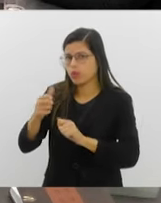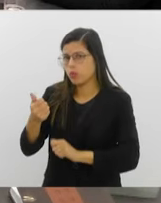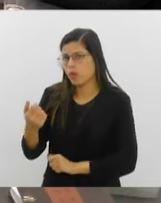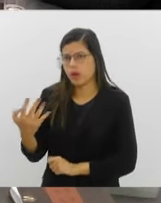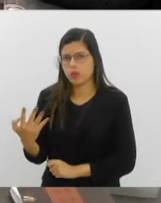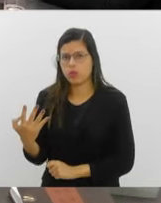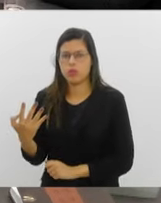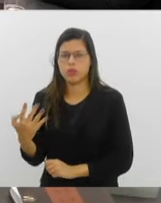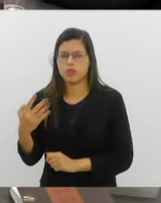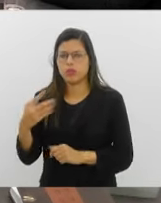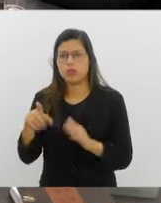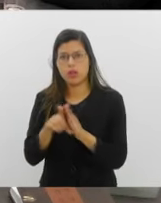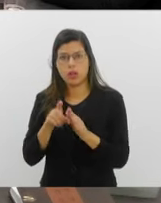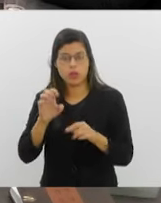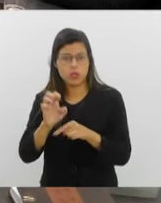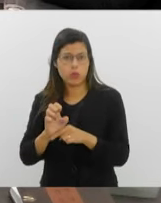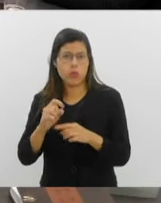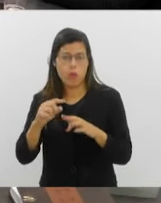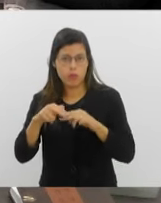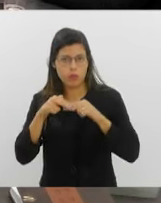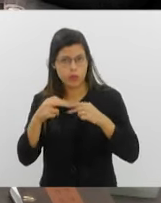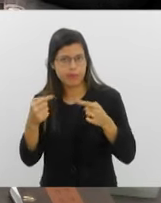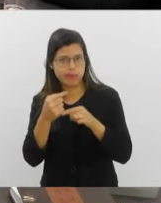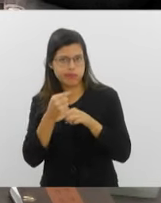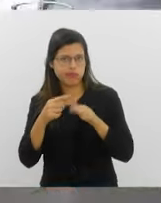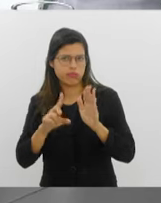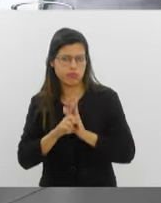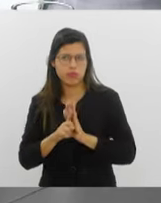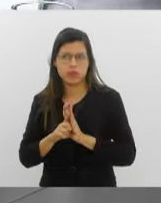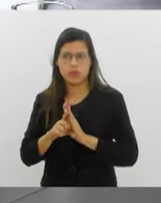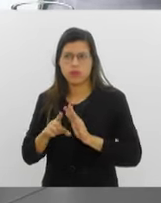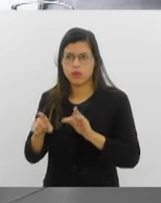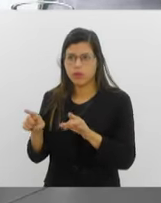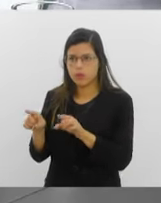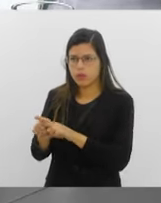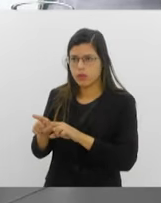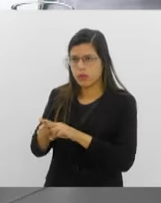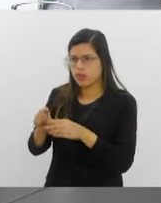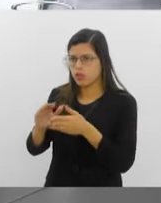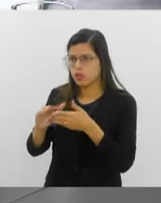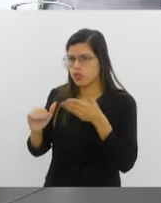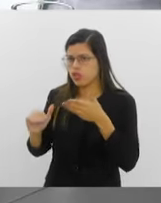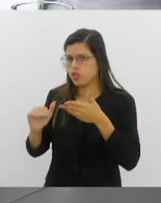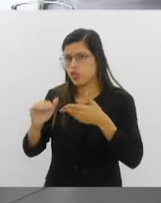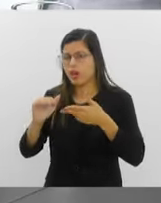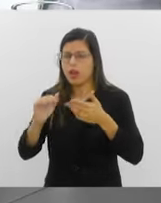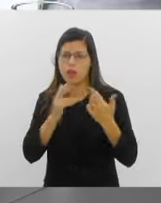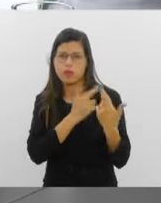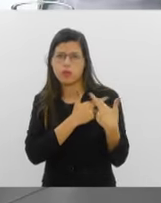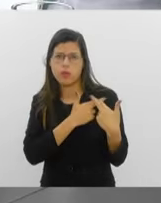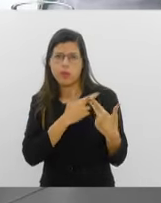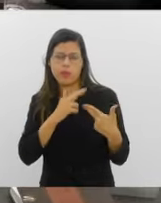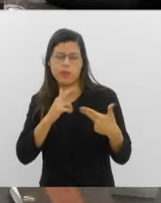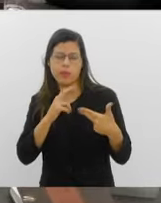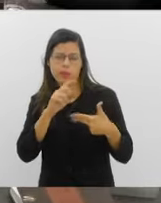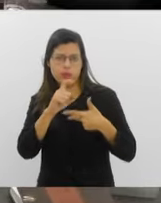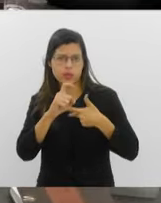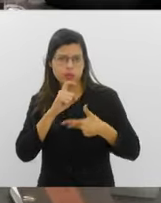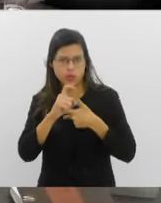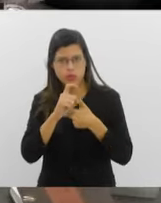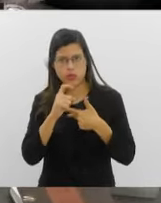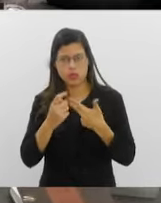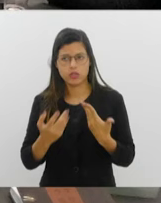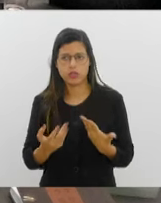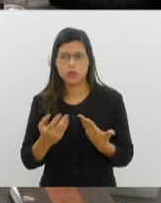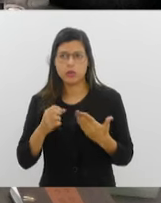estadual. Sim. Por isso que ele é ilegal. Que joga em tese a competência do Executivo. Se a gente alterar o artigo 14 da lei estadual, fica aberto